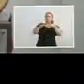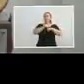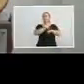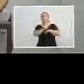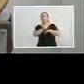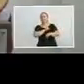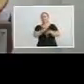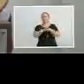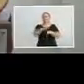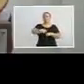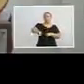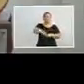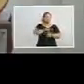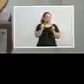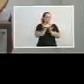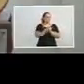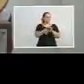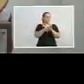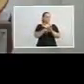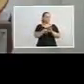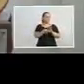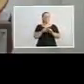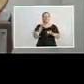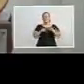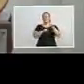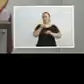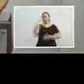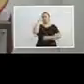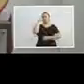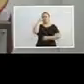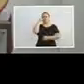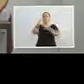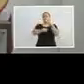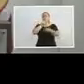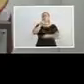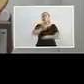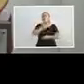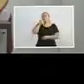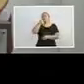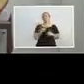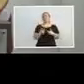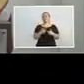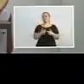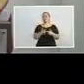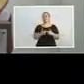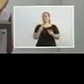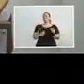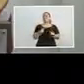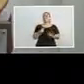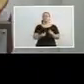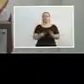pudéssemos construir em conjunto uma saída para essa situação emergencial. Então, senhor